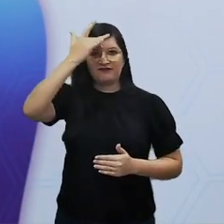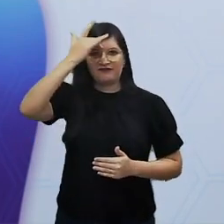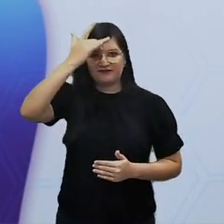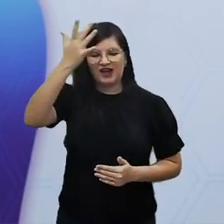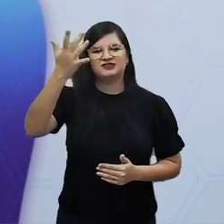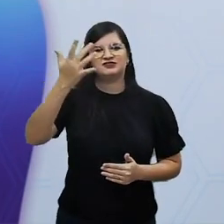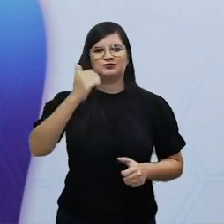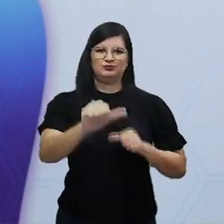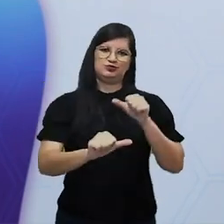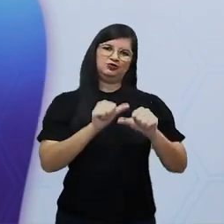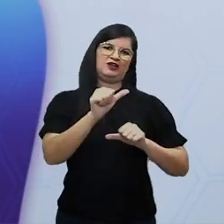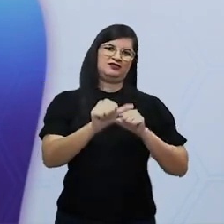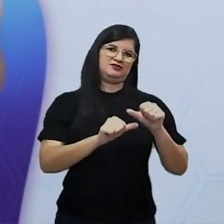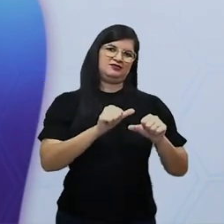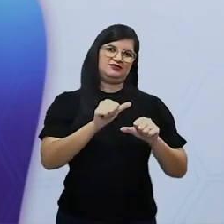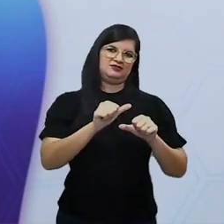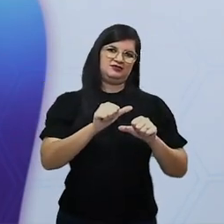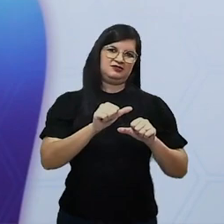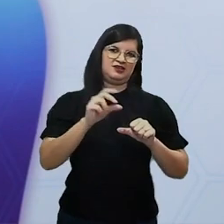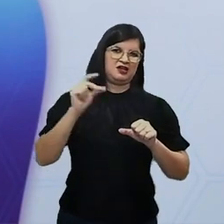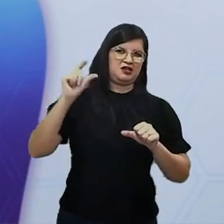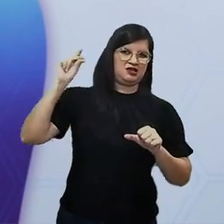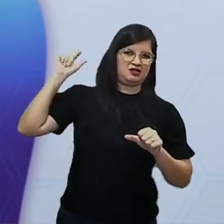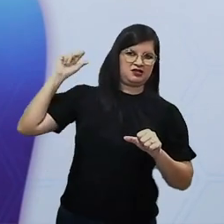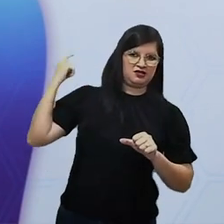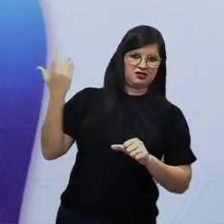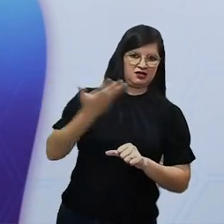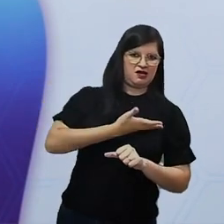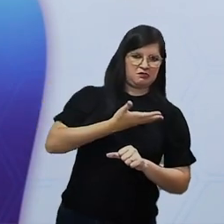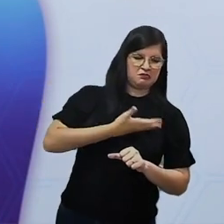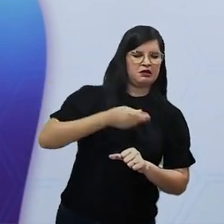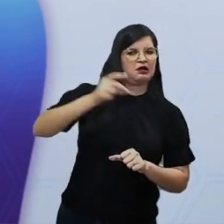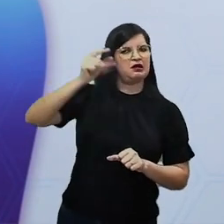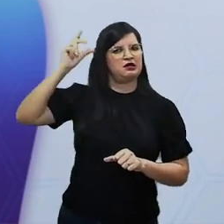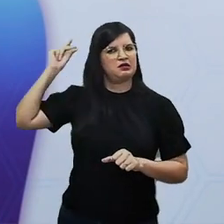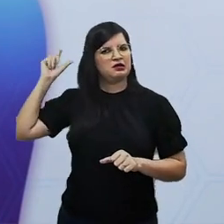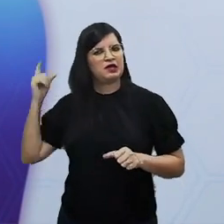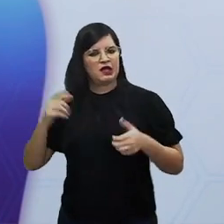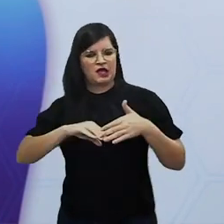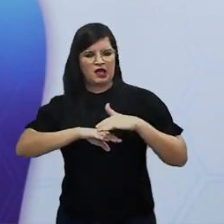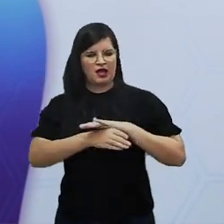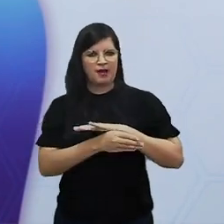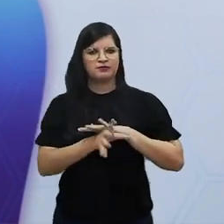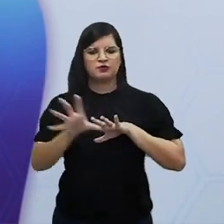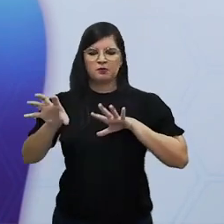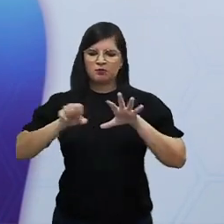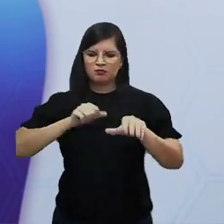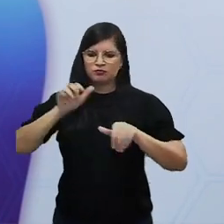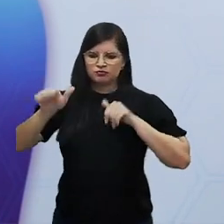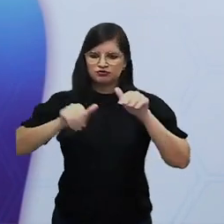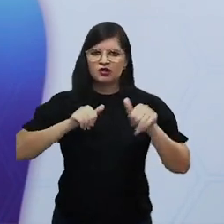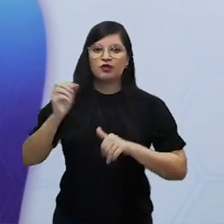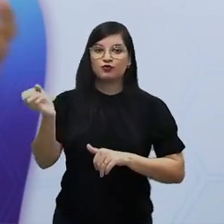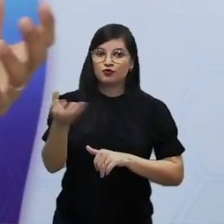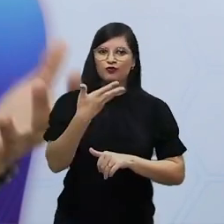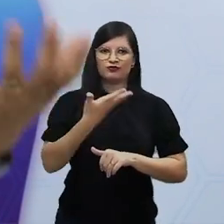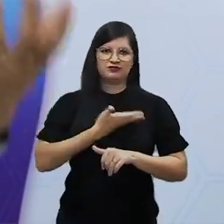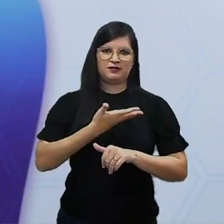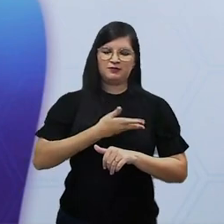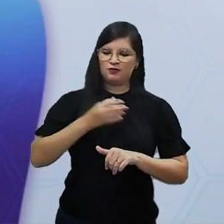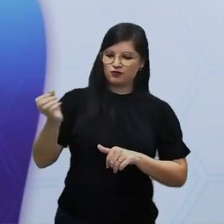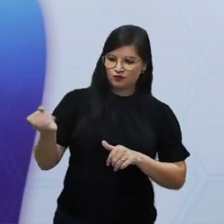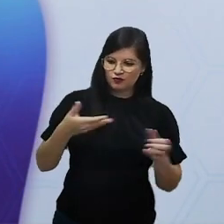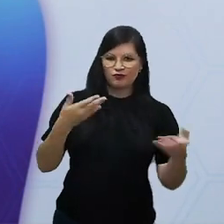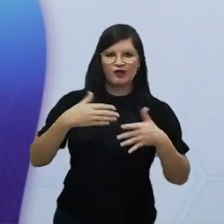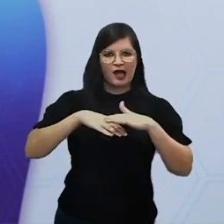que mudar antigos amigos ou antigos hábitos é você buscar novos amigos e novos hábitos. Busque pessoas